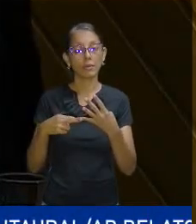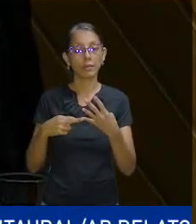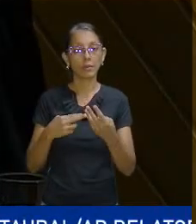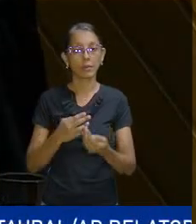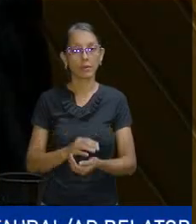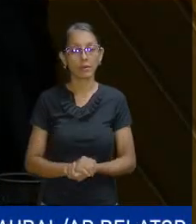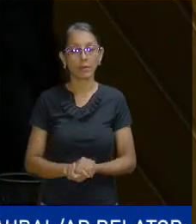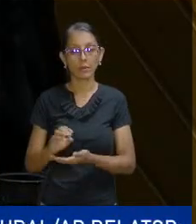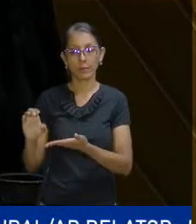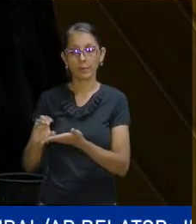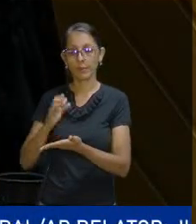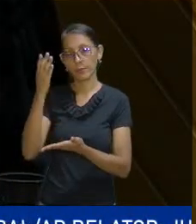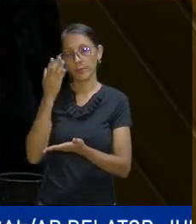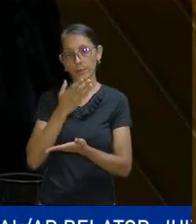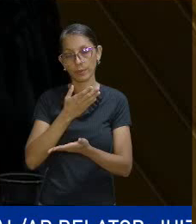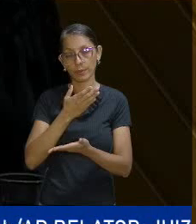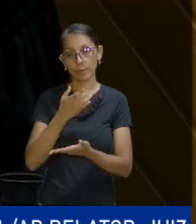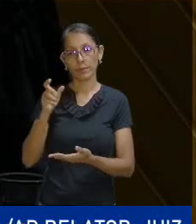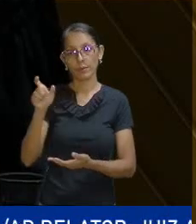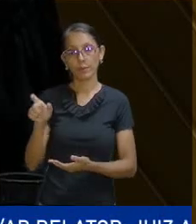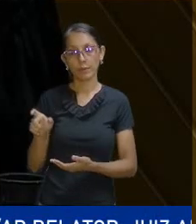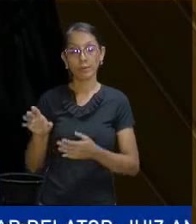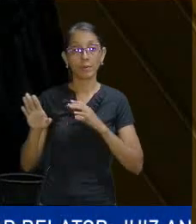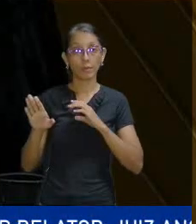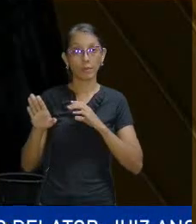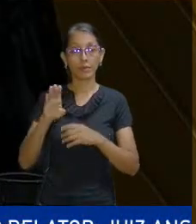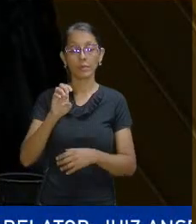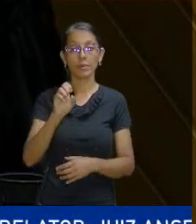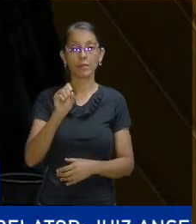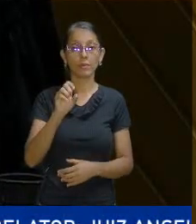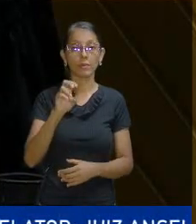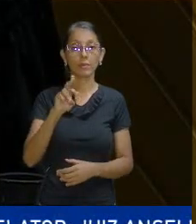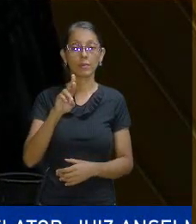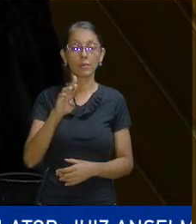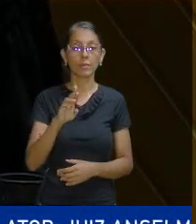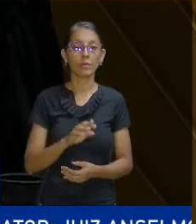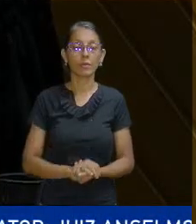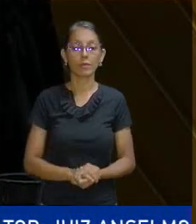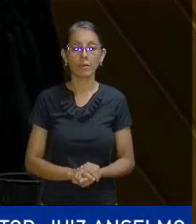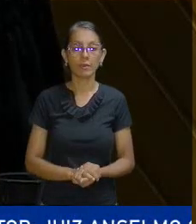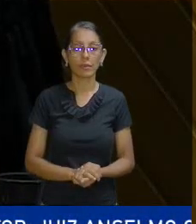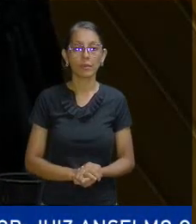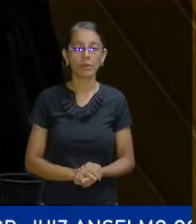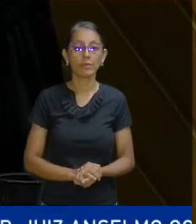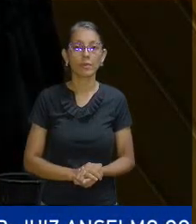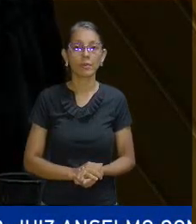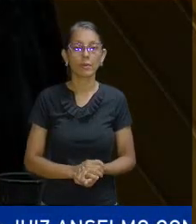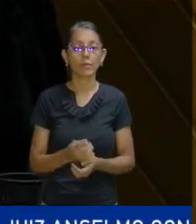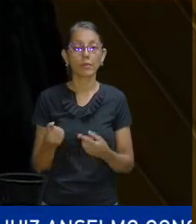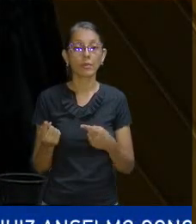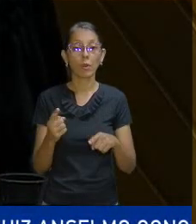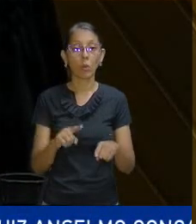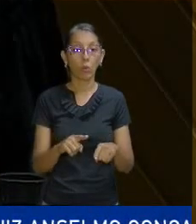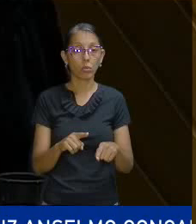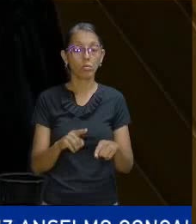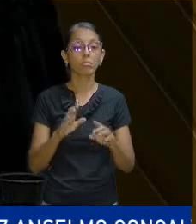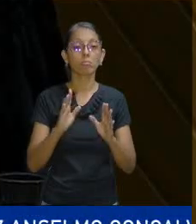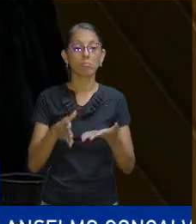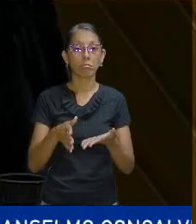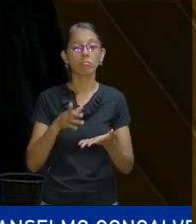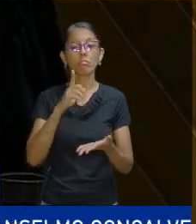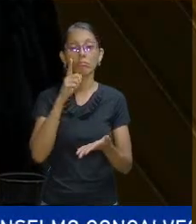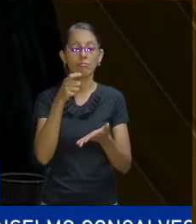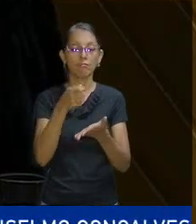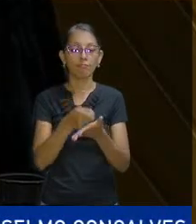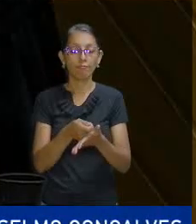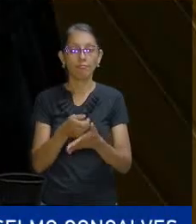por Esther Cândida Chagas da Silva contra a sentença proferida pelo juízo da 10ª Zona Eleitoral, que desaprovou